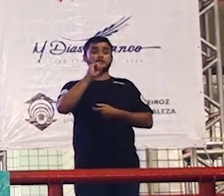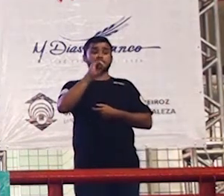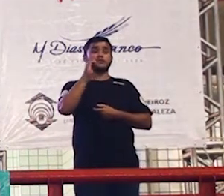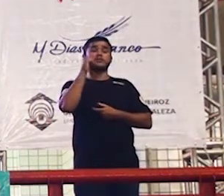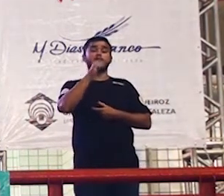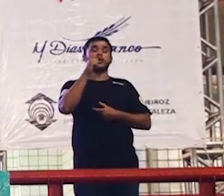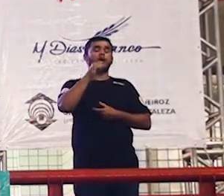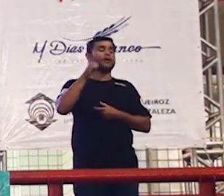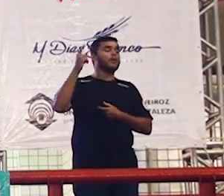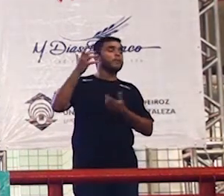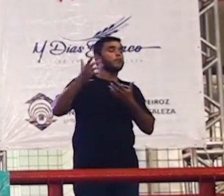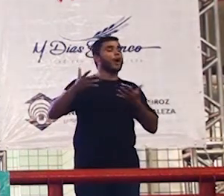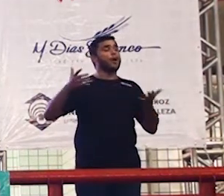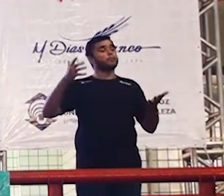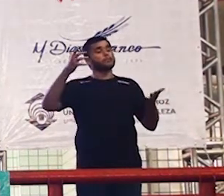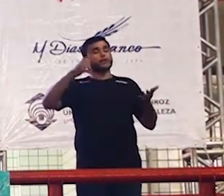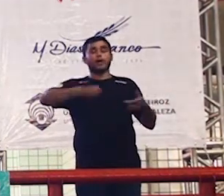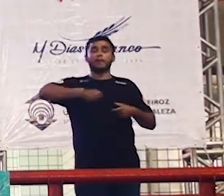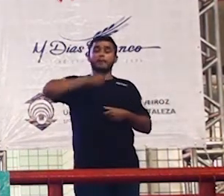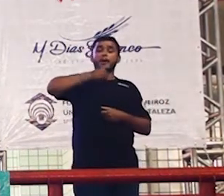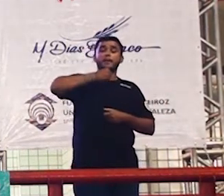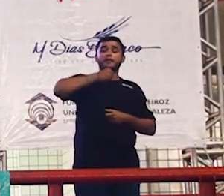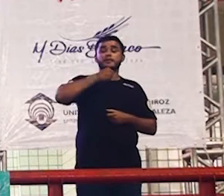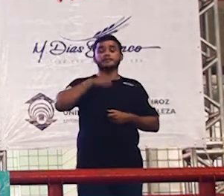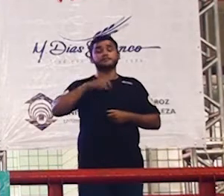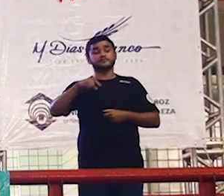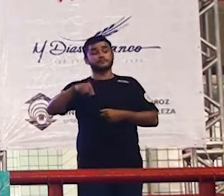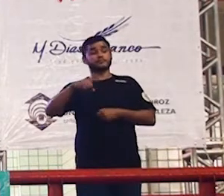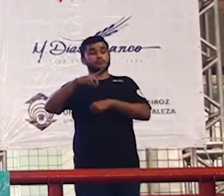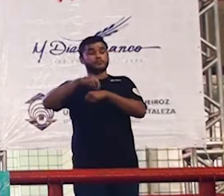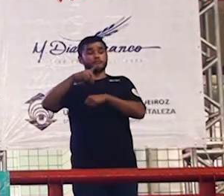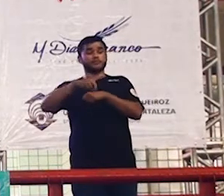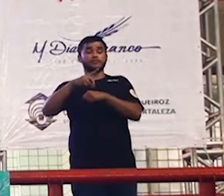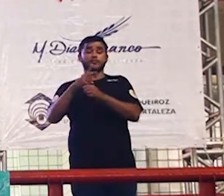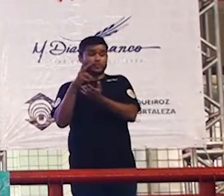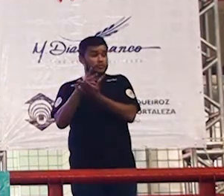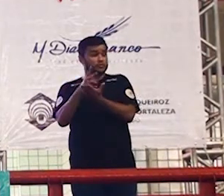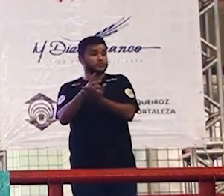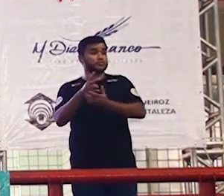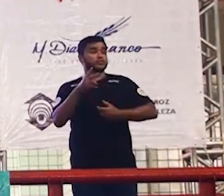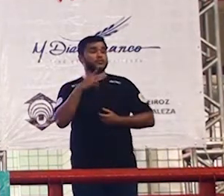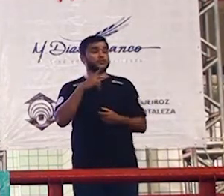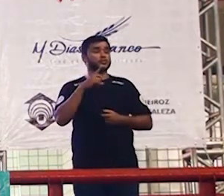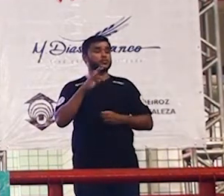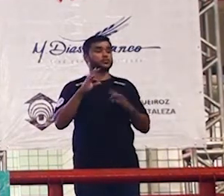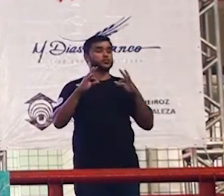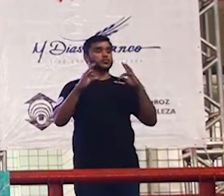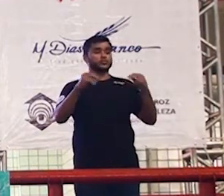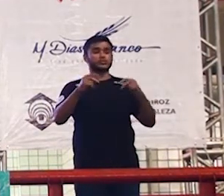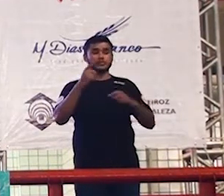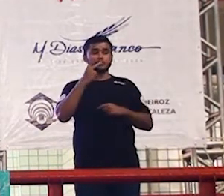canção, percebe-se que a nova pedra a acompanha em surdina.